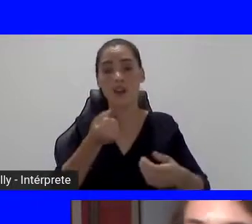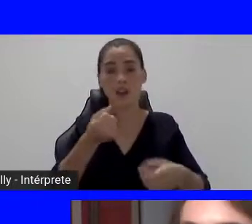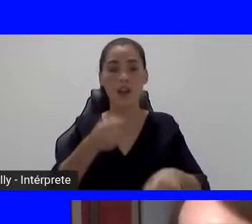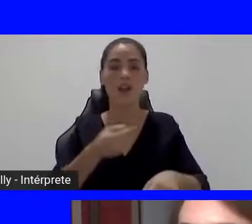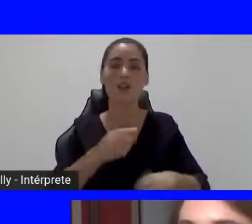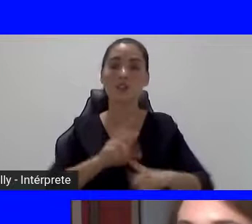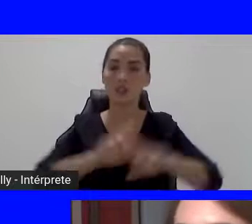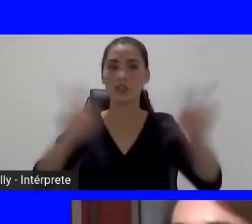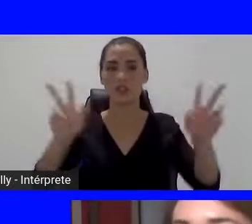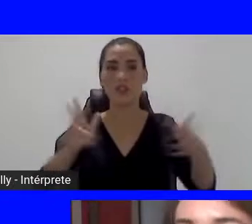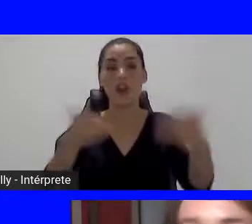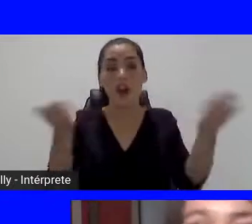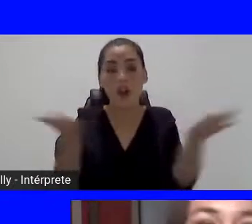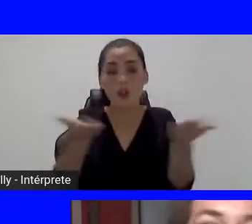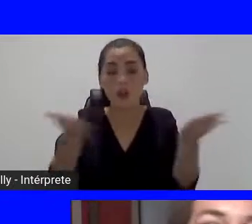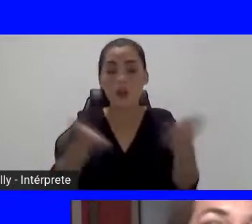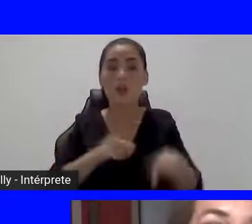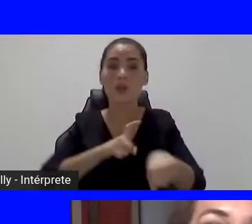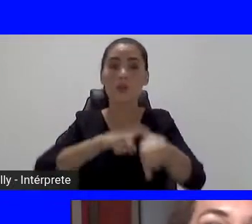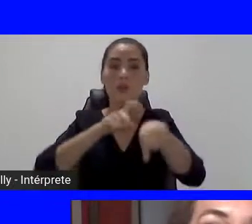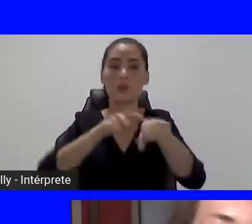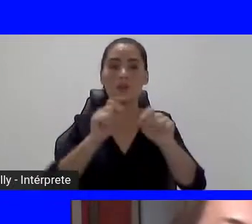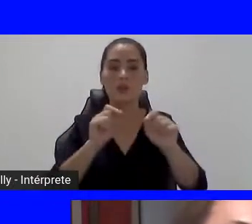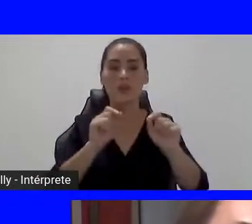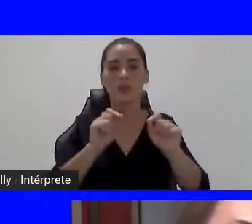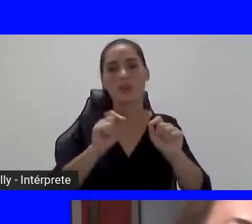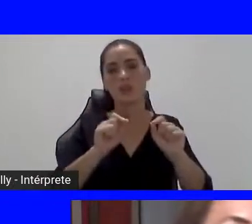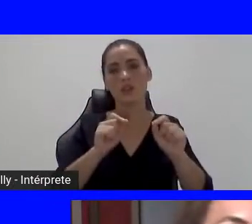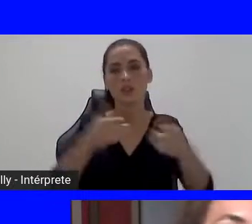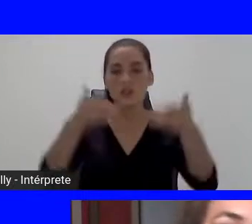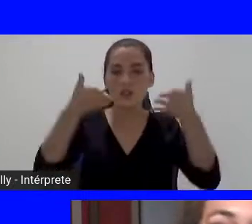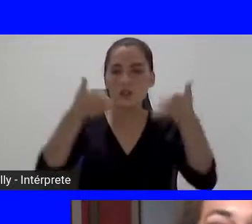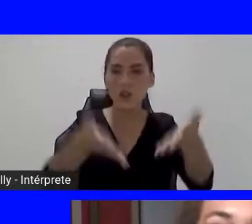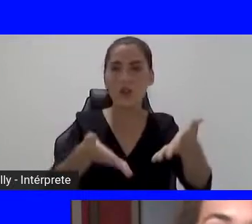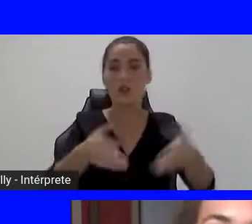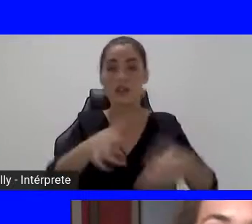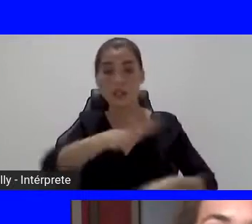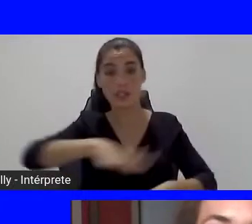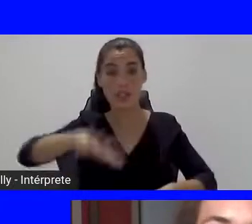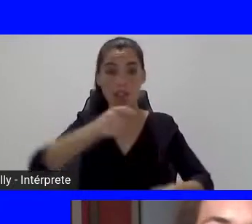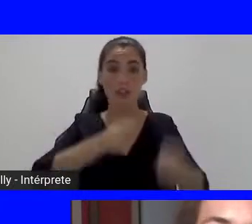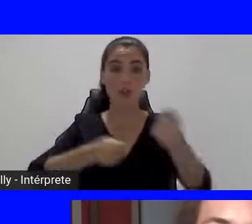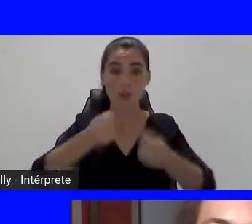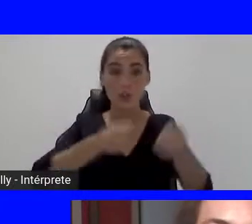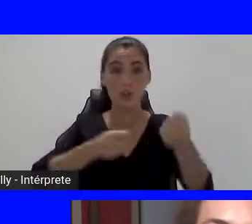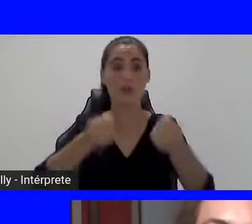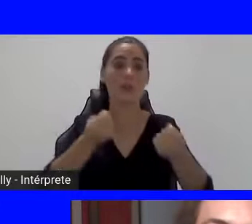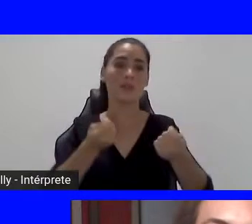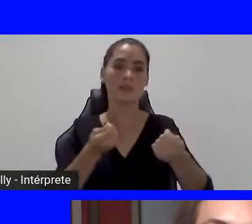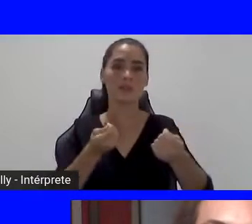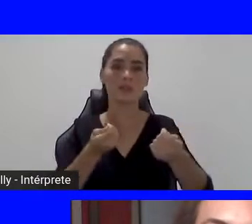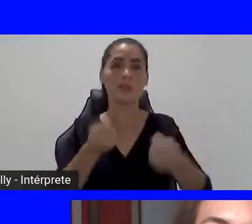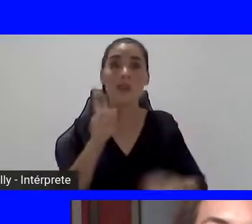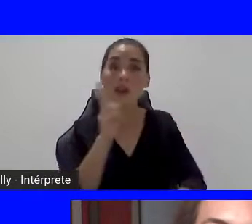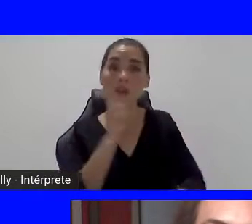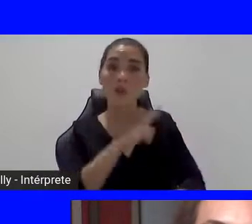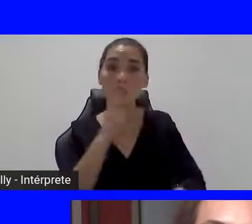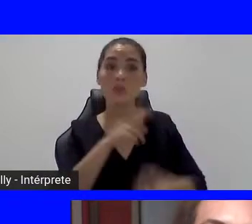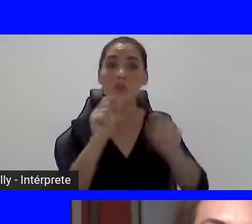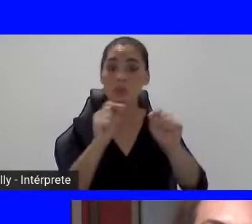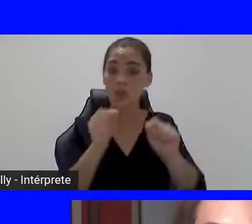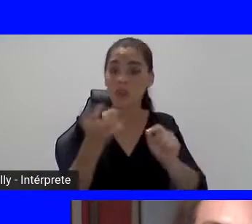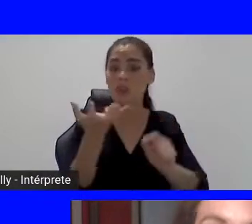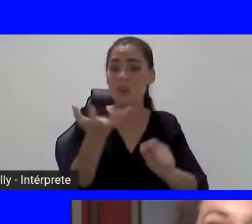realmente de tentarmos sufocar no aspecto econômico a Rússia, para que a Rússia possa voltar a querer dialogar, dar